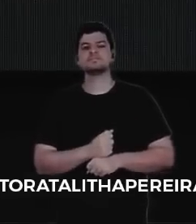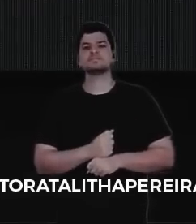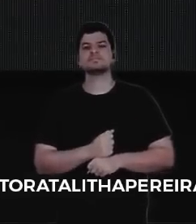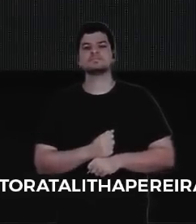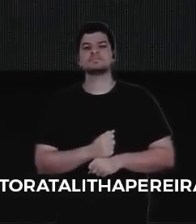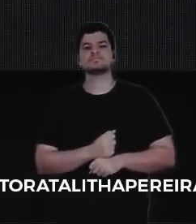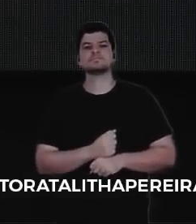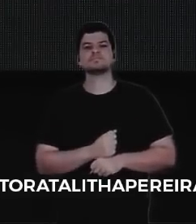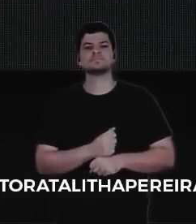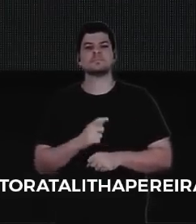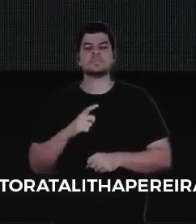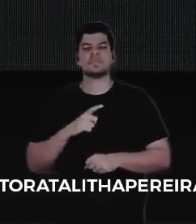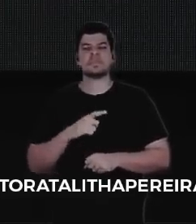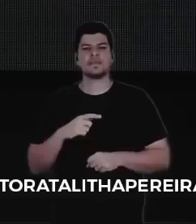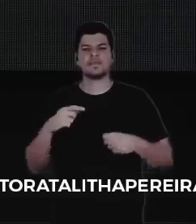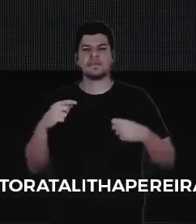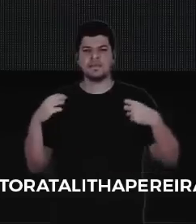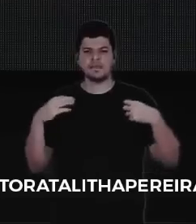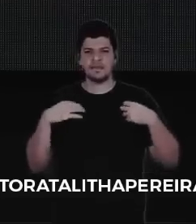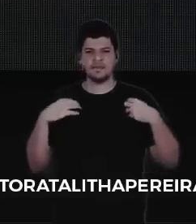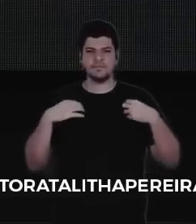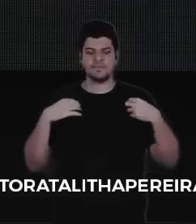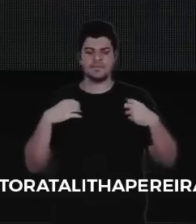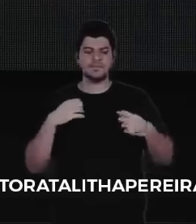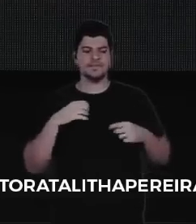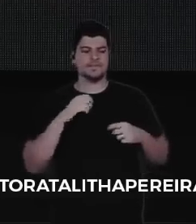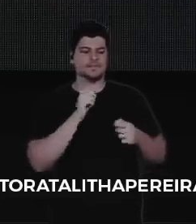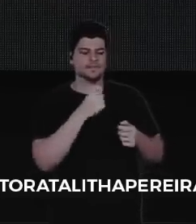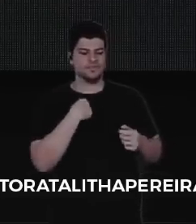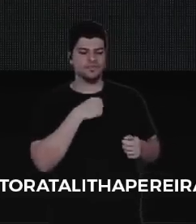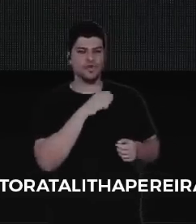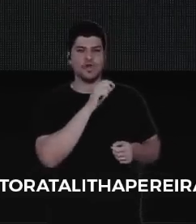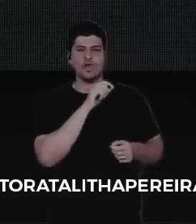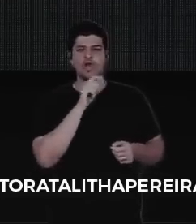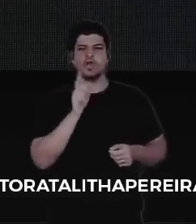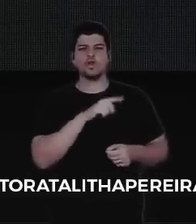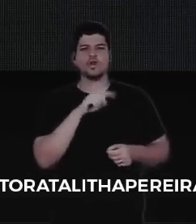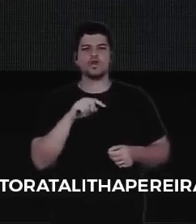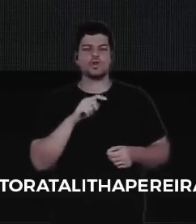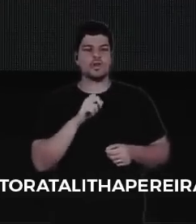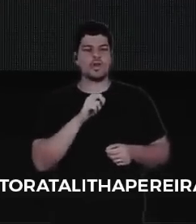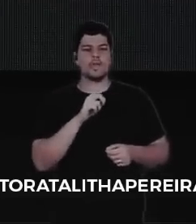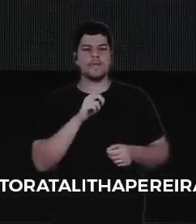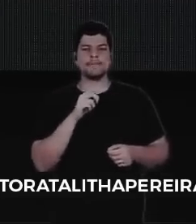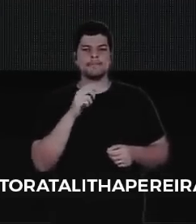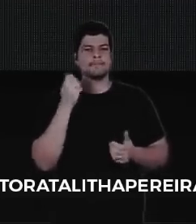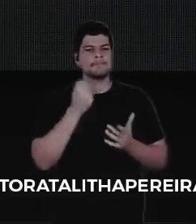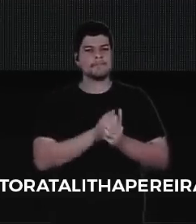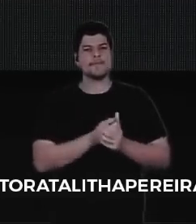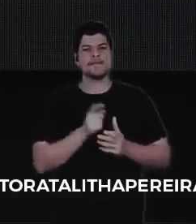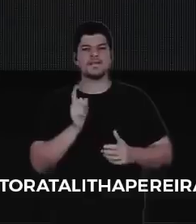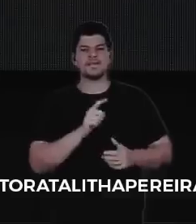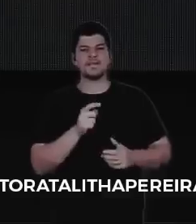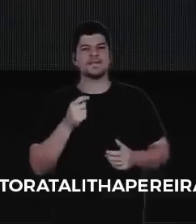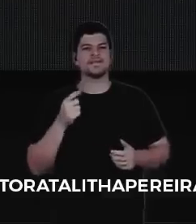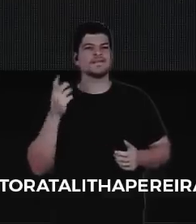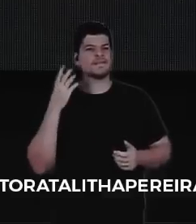Não tem aquelas camisas que dizem assim: no pain, no gain, né? Sem dor, não tem ganho. É uma